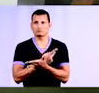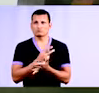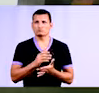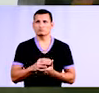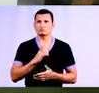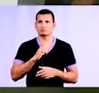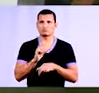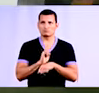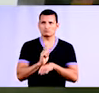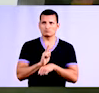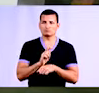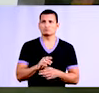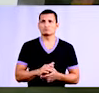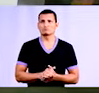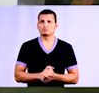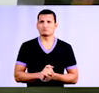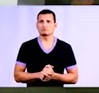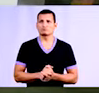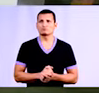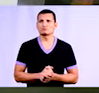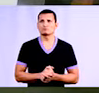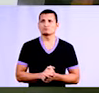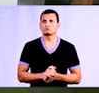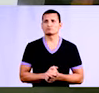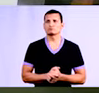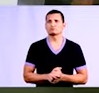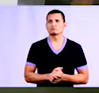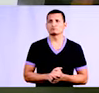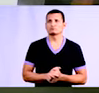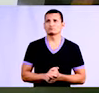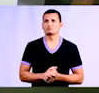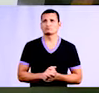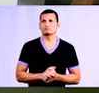esse gerenciamento, né? Fica bem claro isso que o senhor disse aqui, professor.